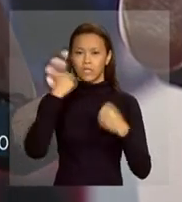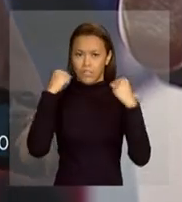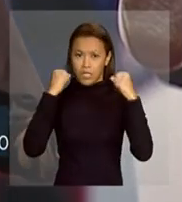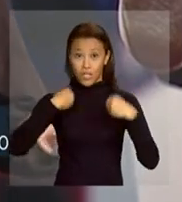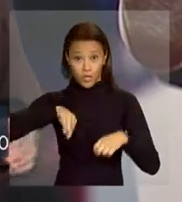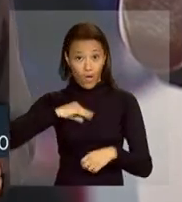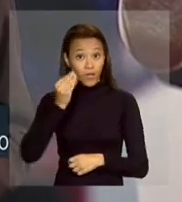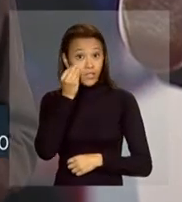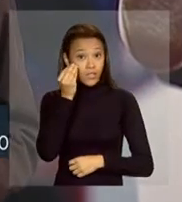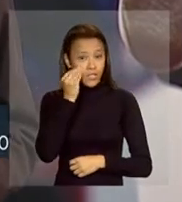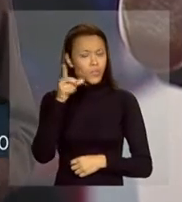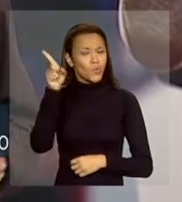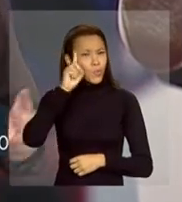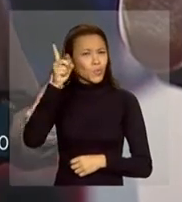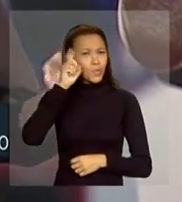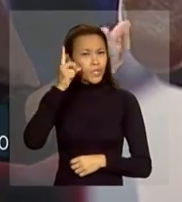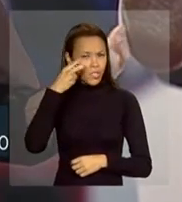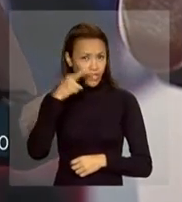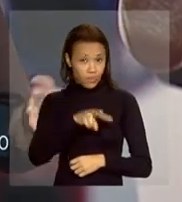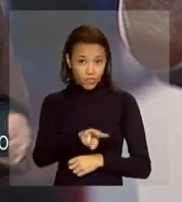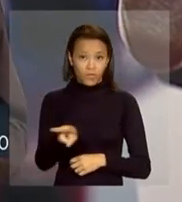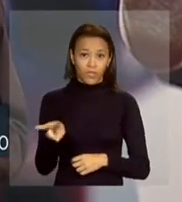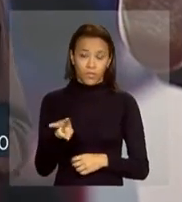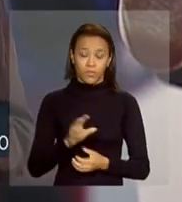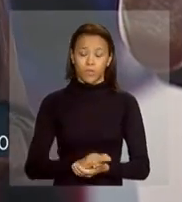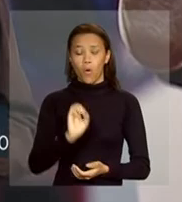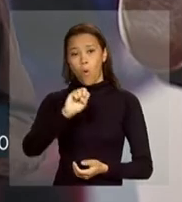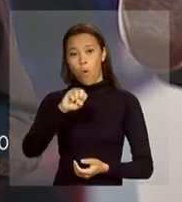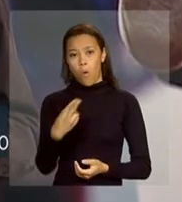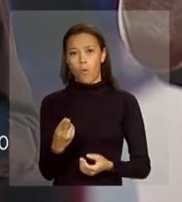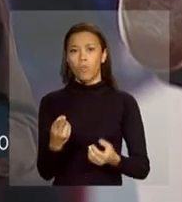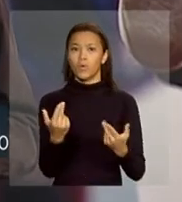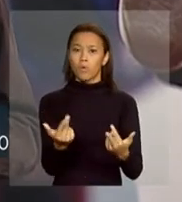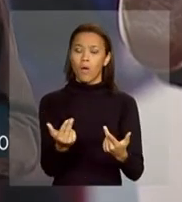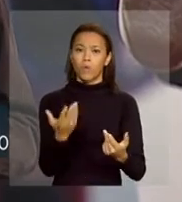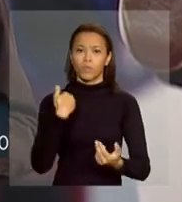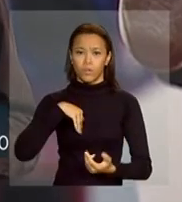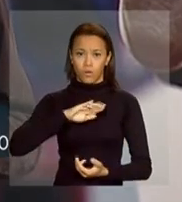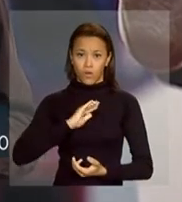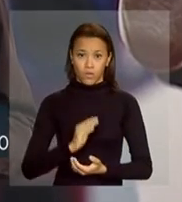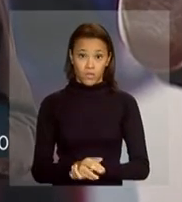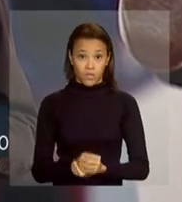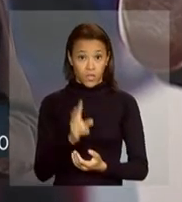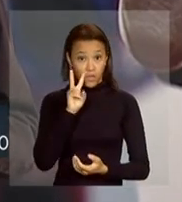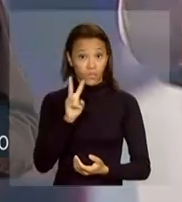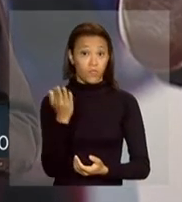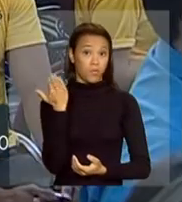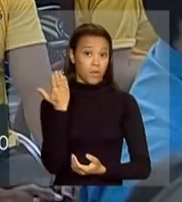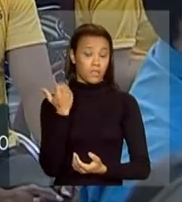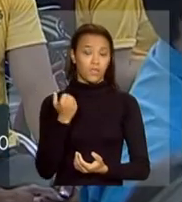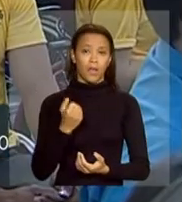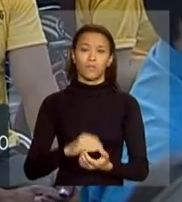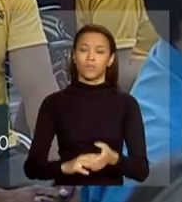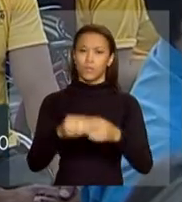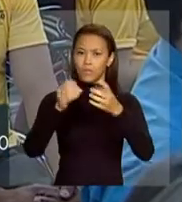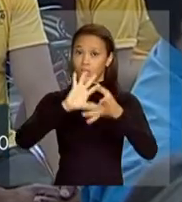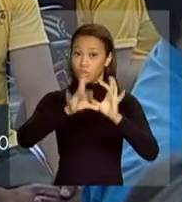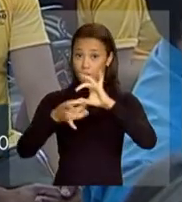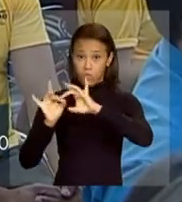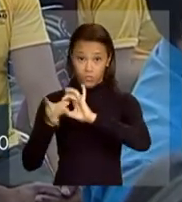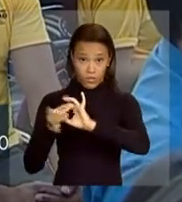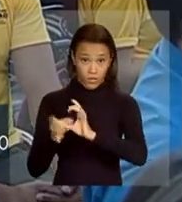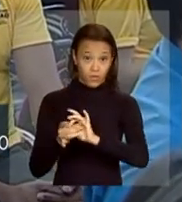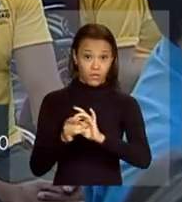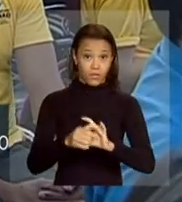testemunhamos no dia a dia ou em episódios como o que vimos nas paraolimpíadas de Londres